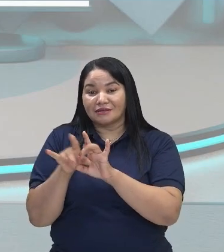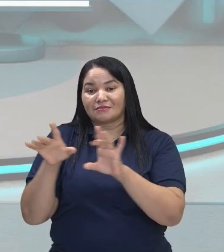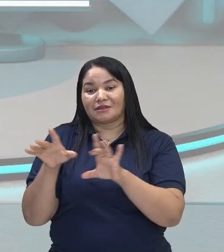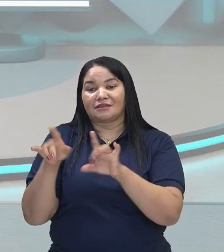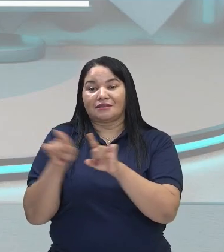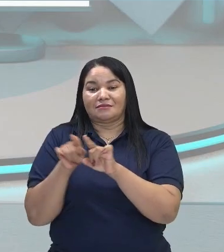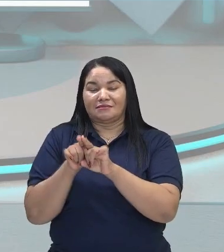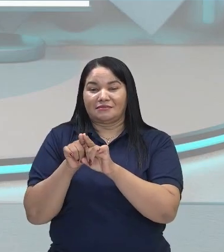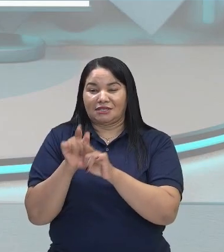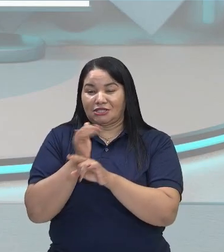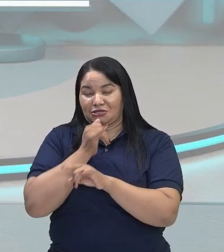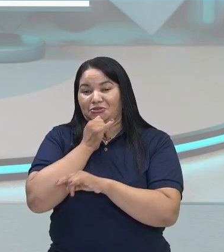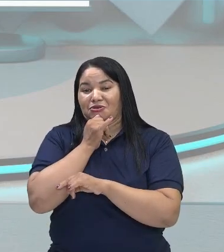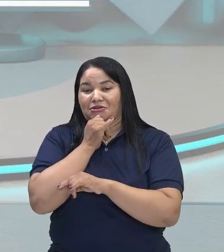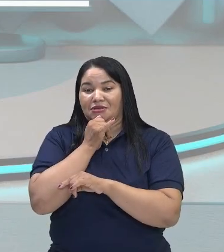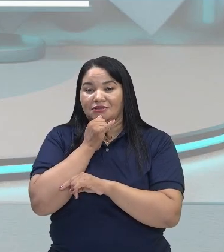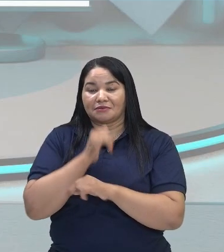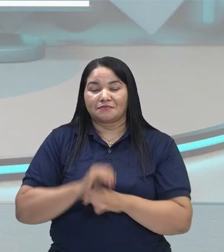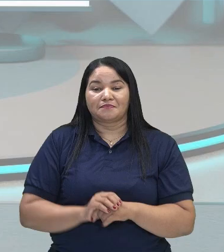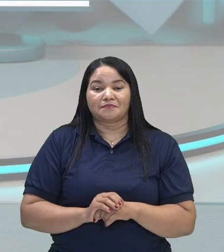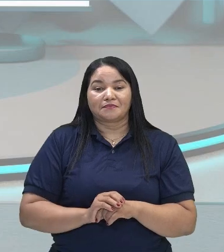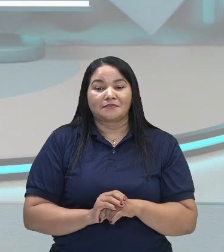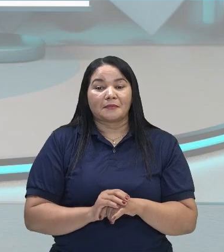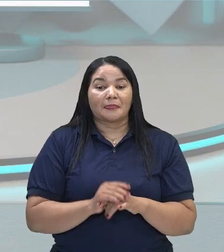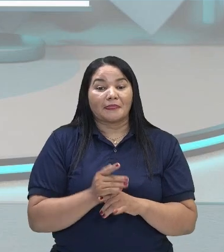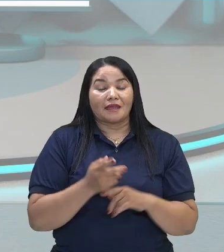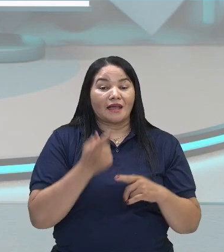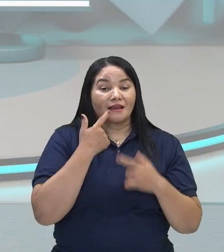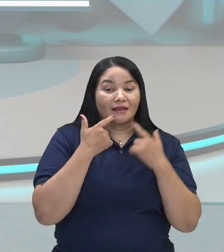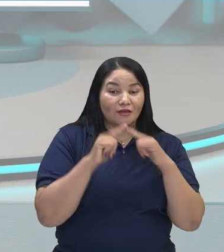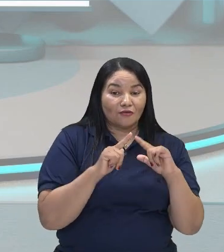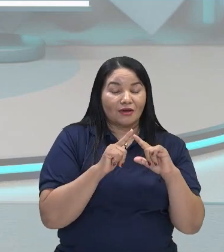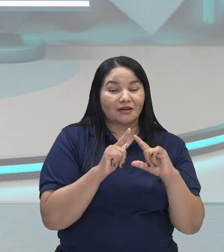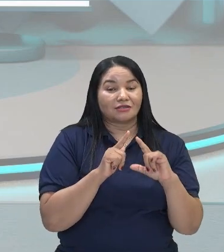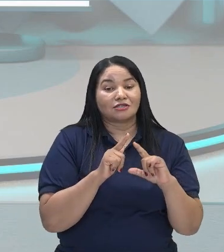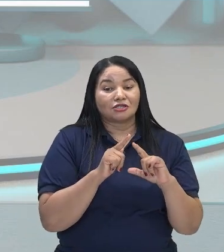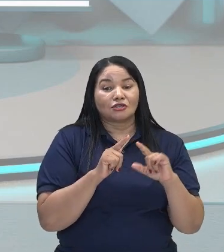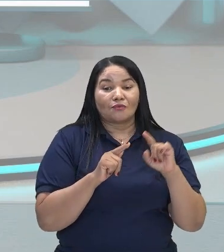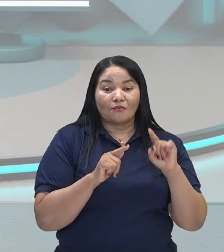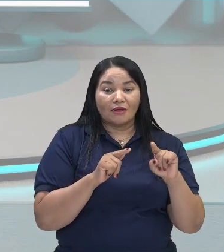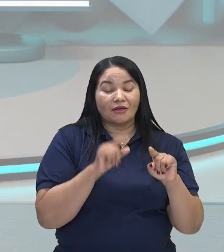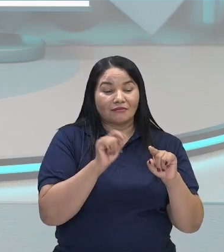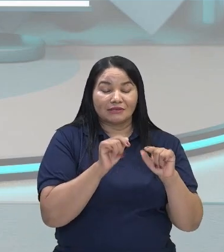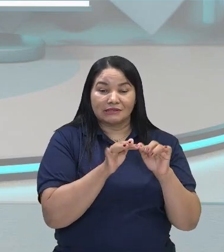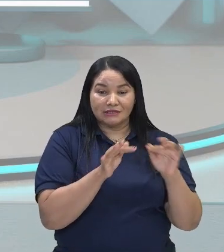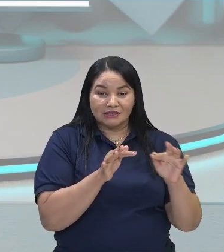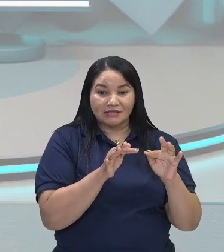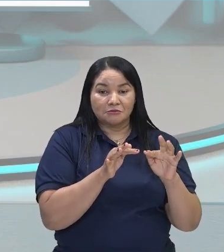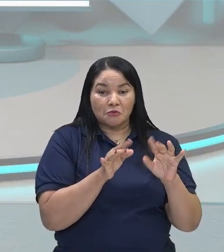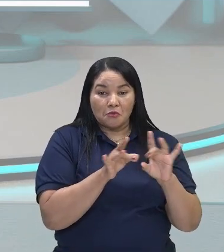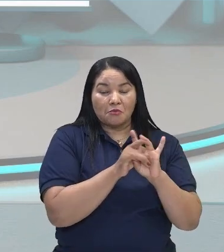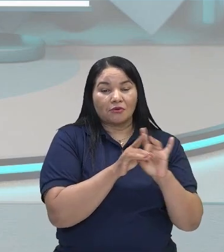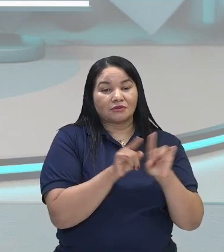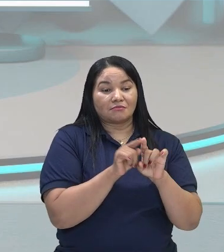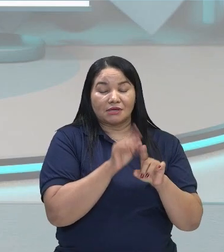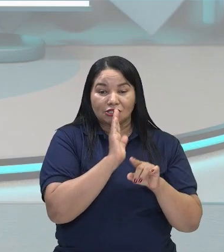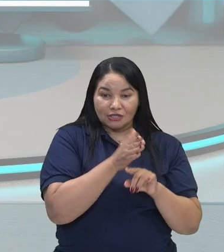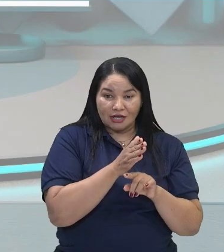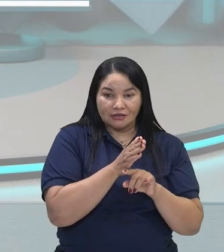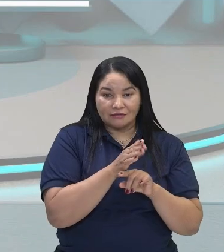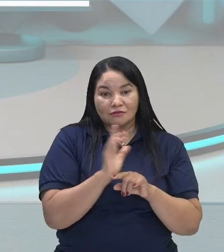de tristeza. A linguagem do Bocage é simples, harmônica e